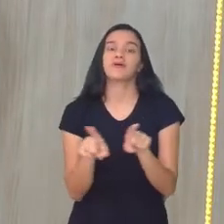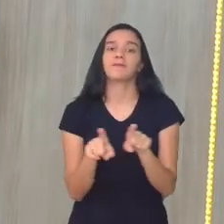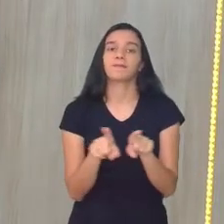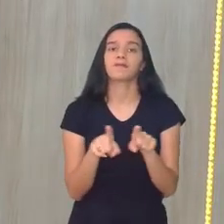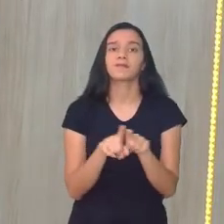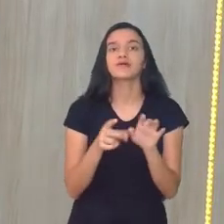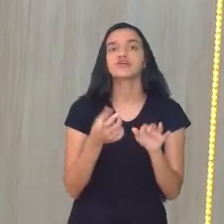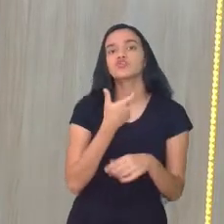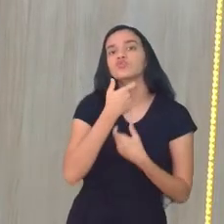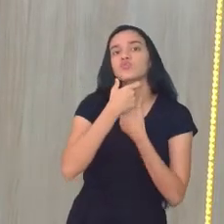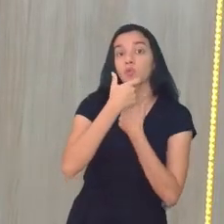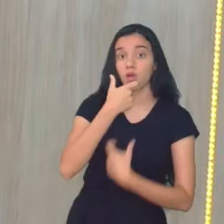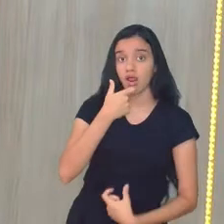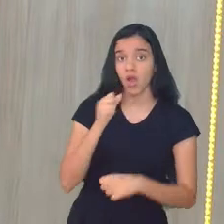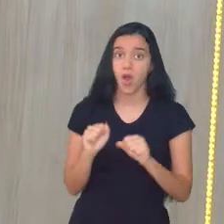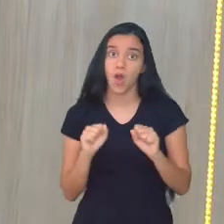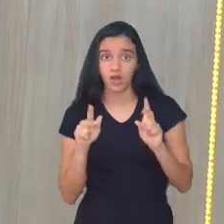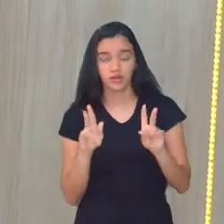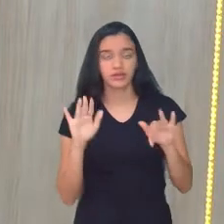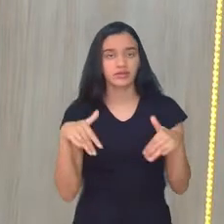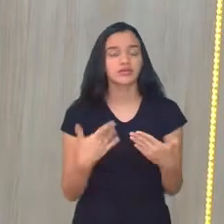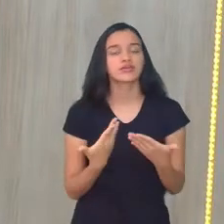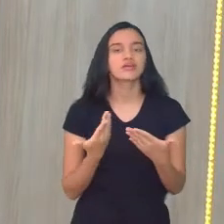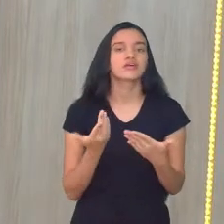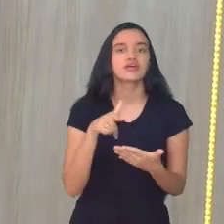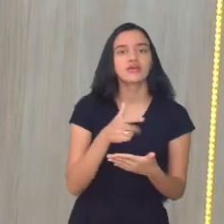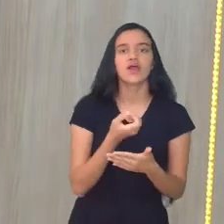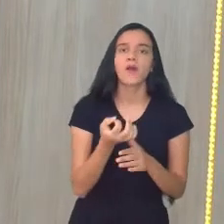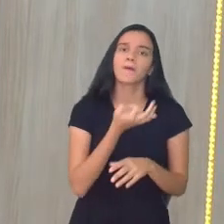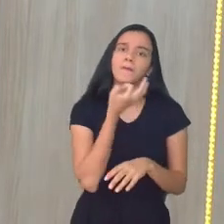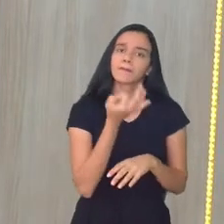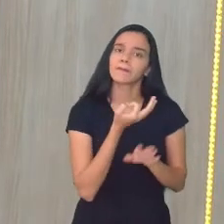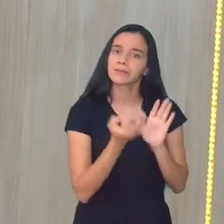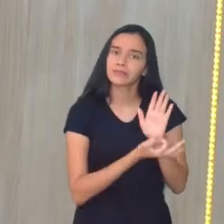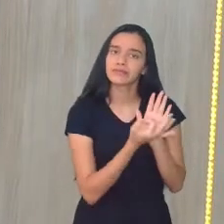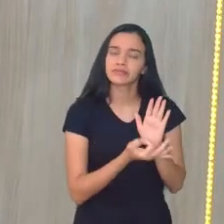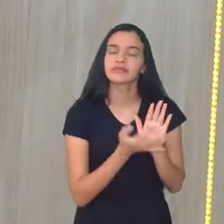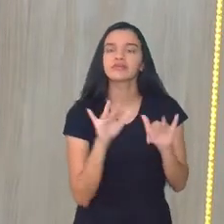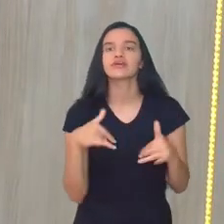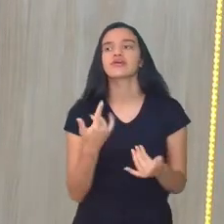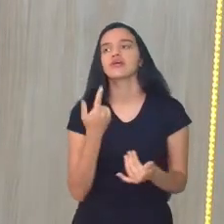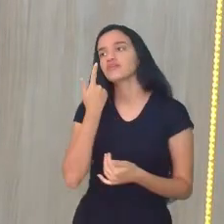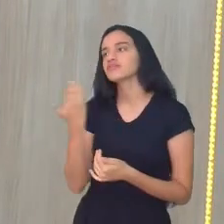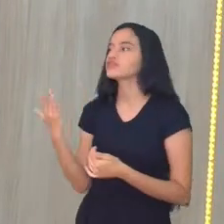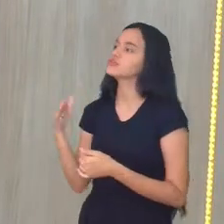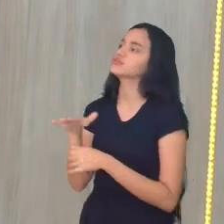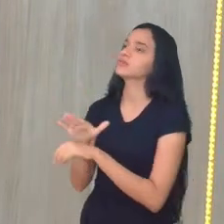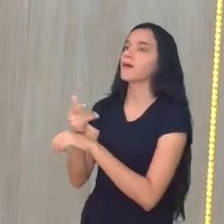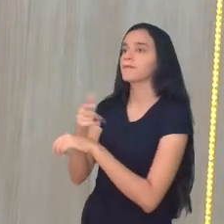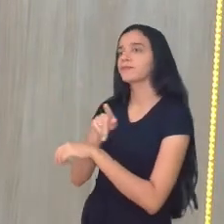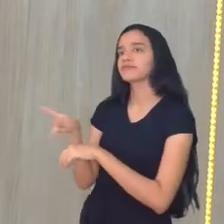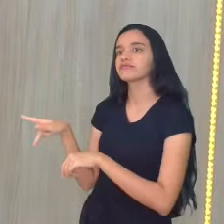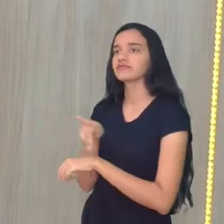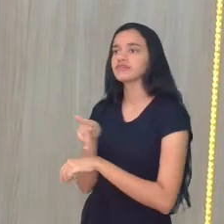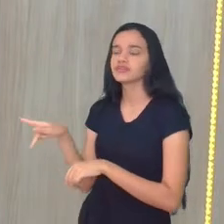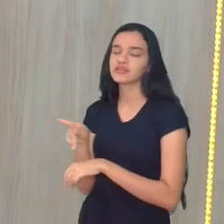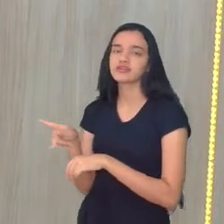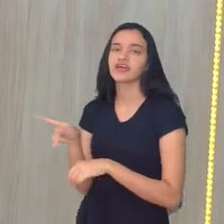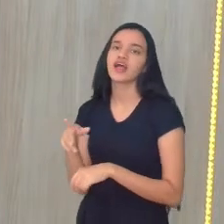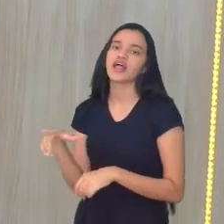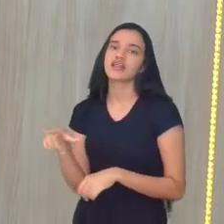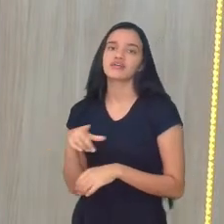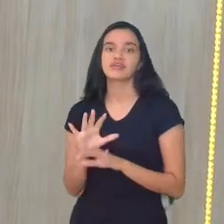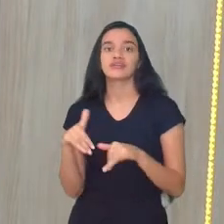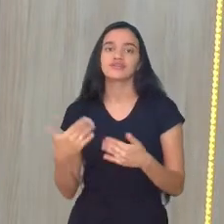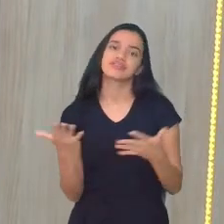nervoso periférico, ok? Então, essa é a sugestão da nossa tarefa. Eu vou chamar a professora Cláudia, que ela tem as considerações